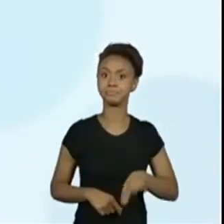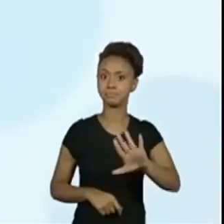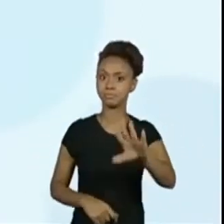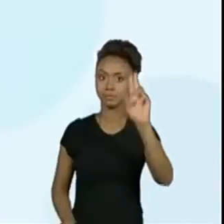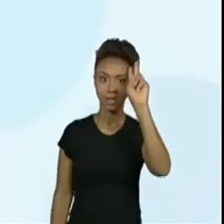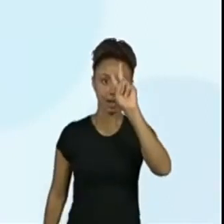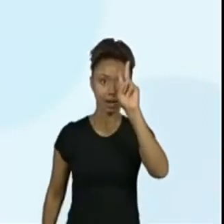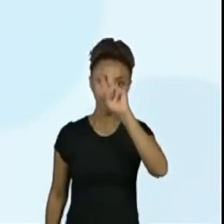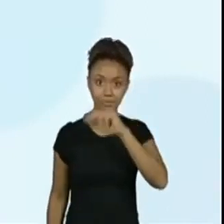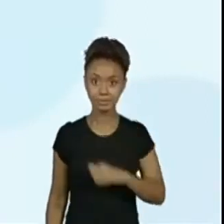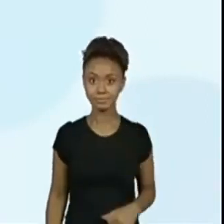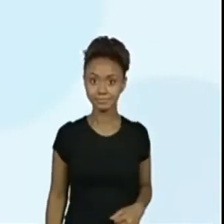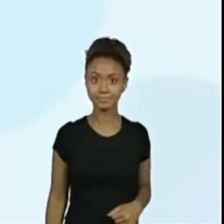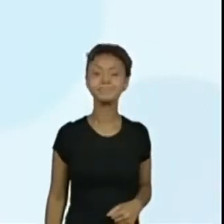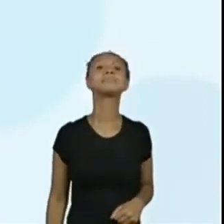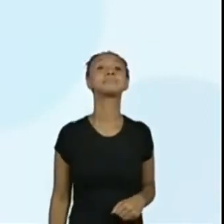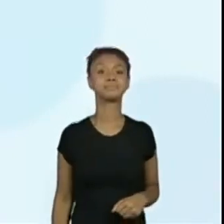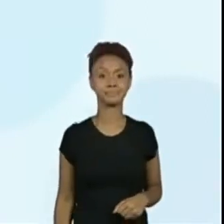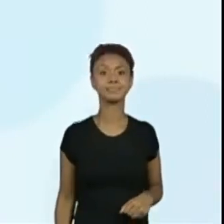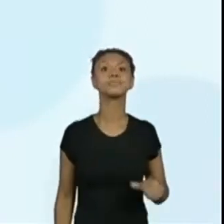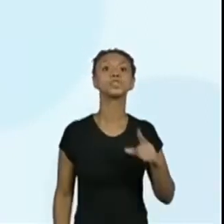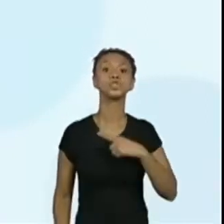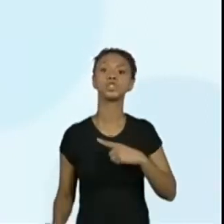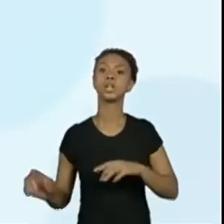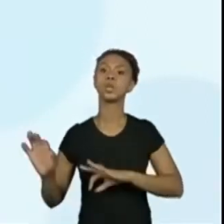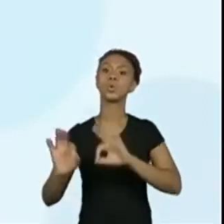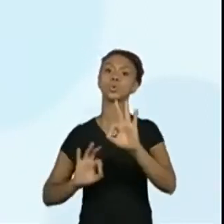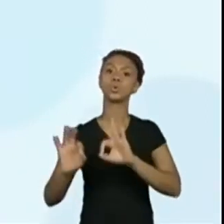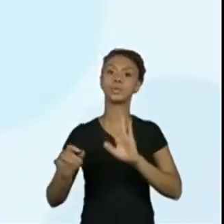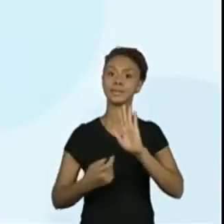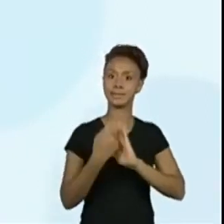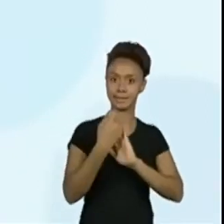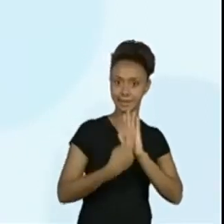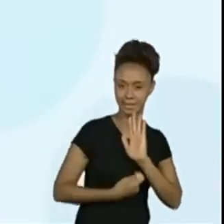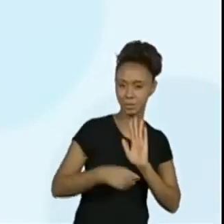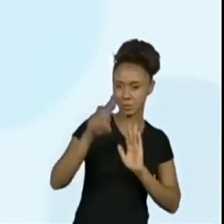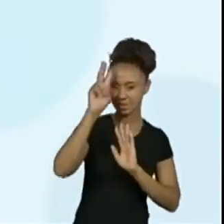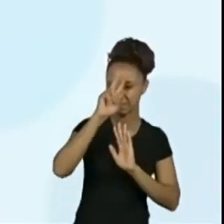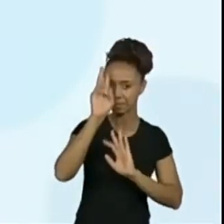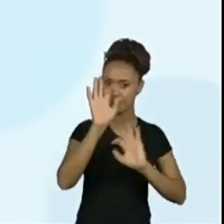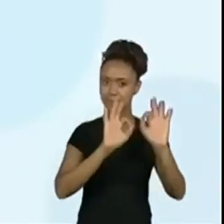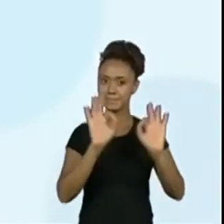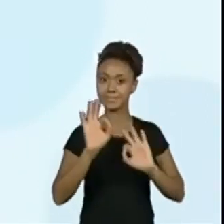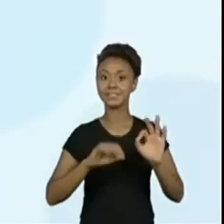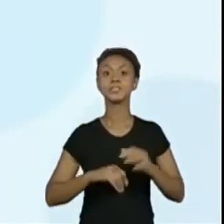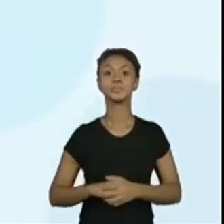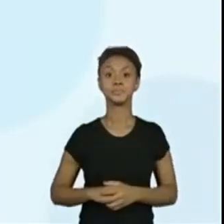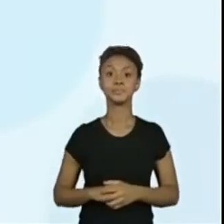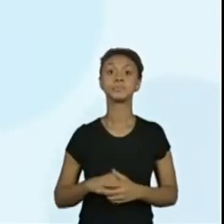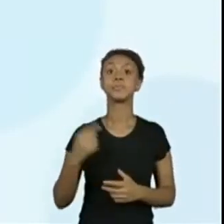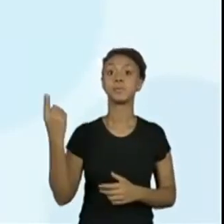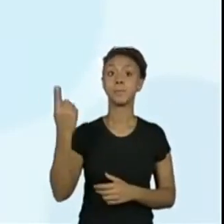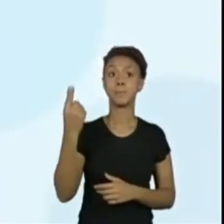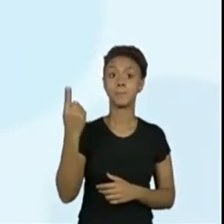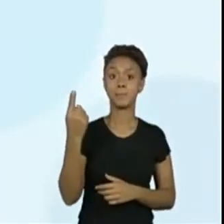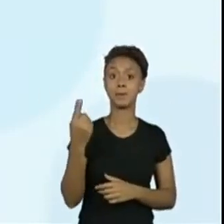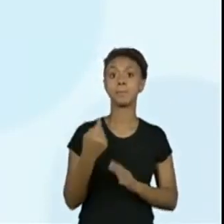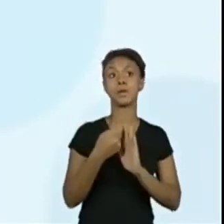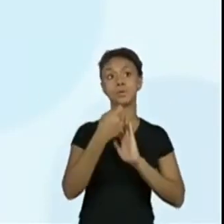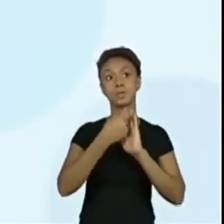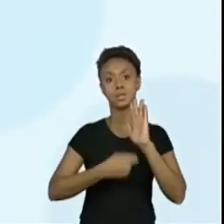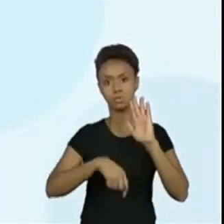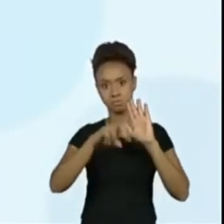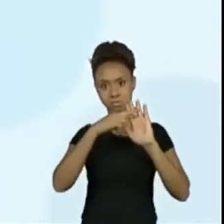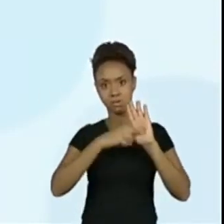Lembra que a gente estava falando da organização do texto? A primeira parte do texto, regras